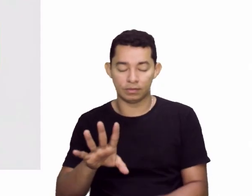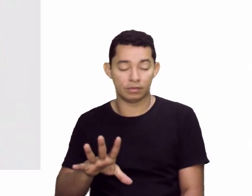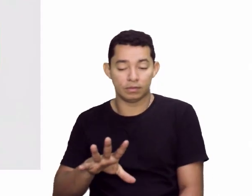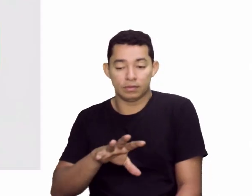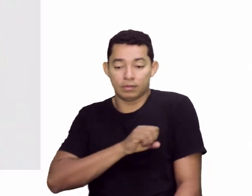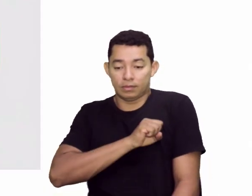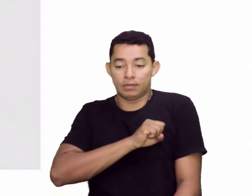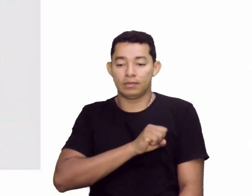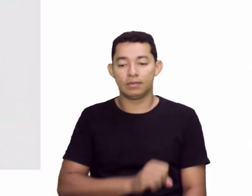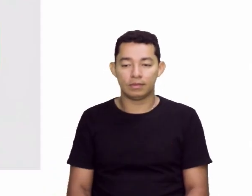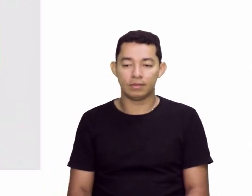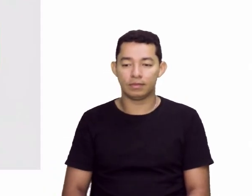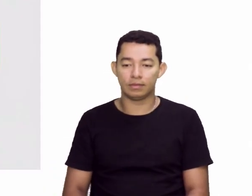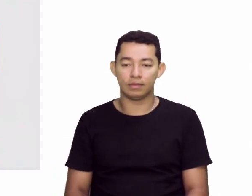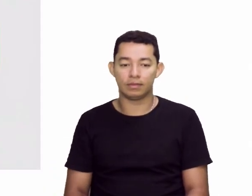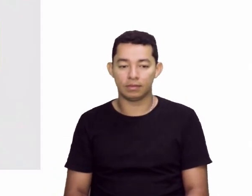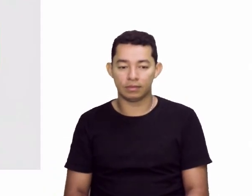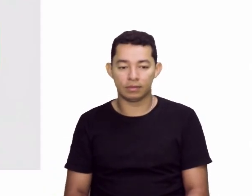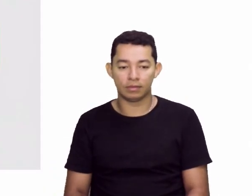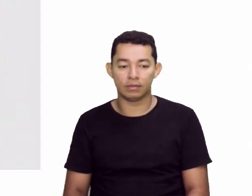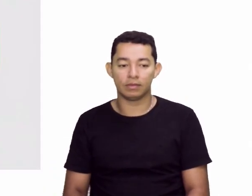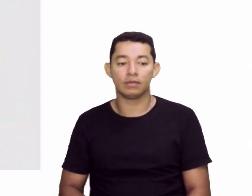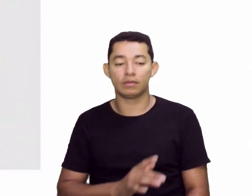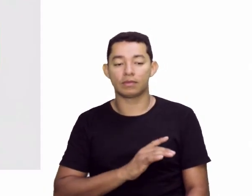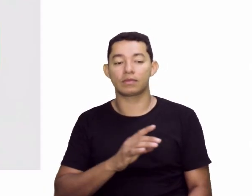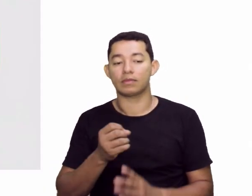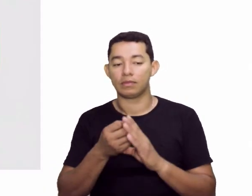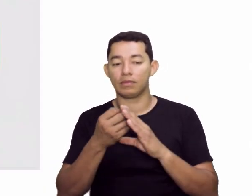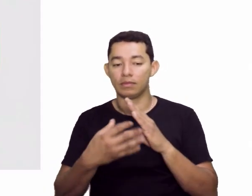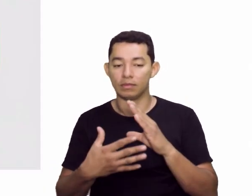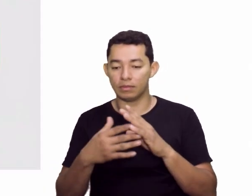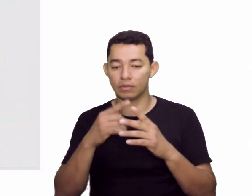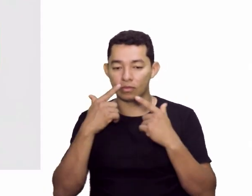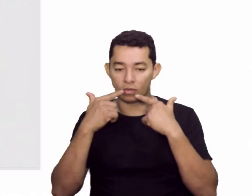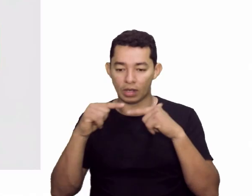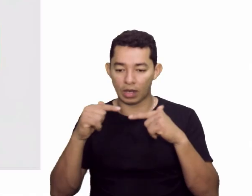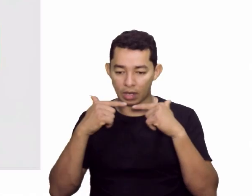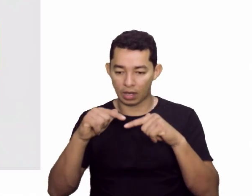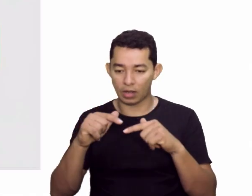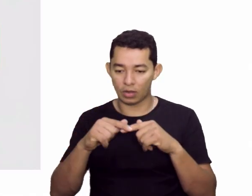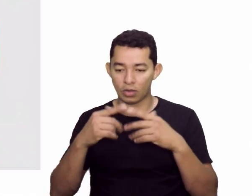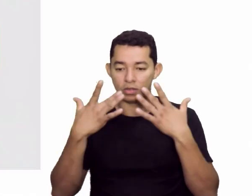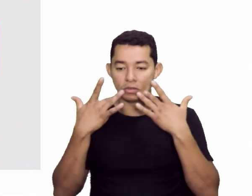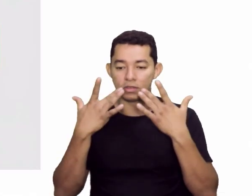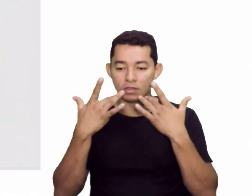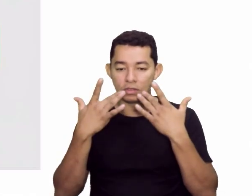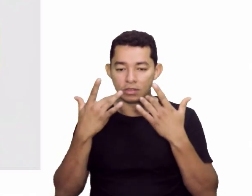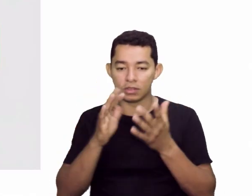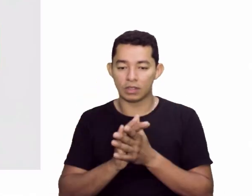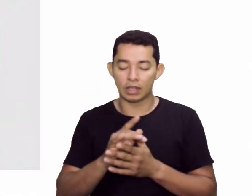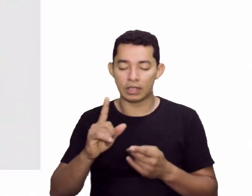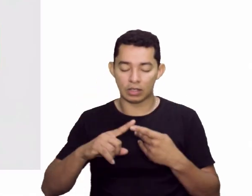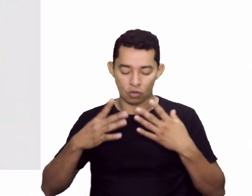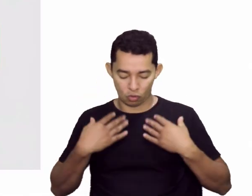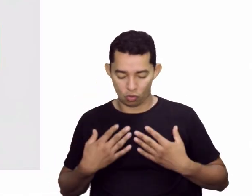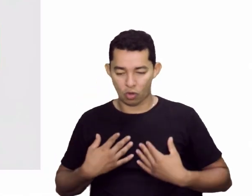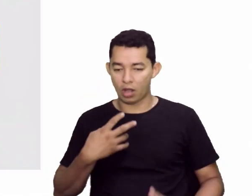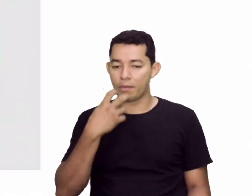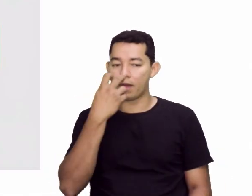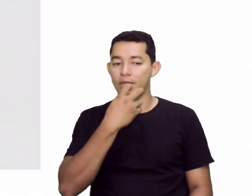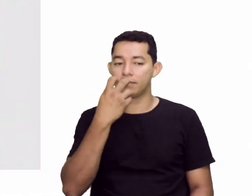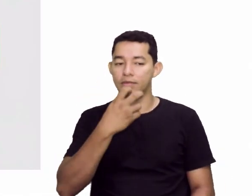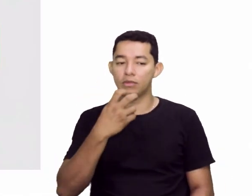tem muito disso aí. E os elementos da linguagem teatral, você tem o corpo, a voz, a luz, o figurino, é a roupa,